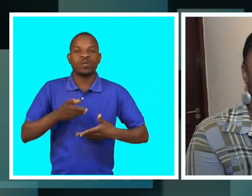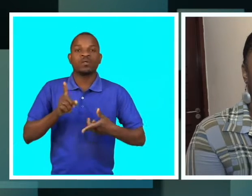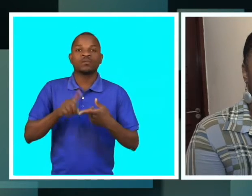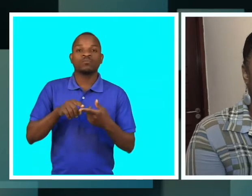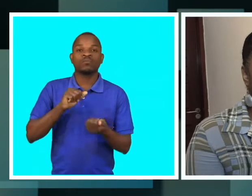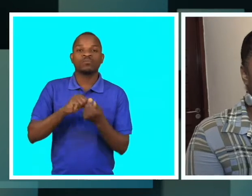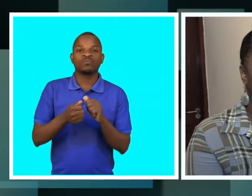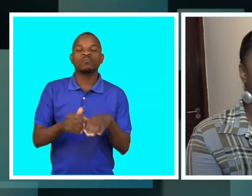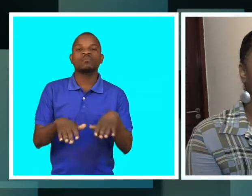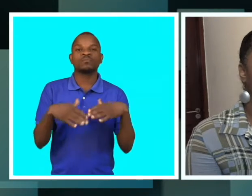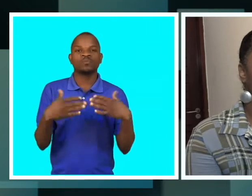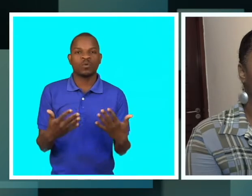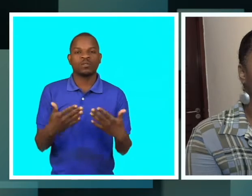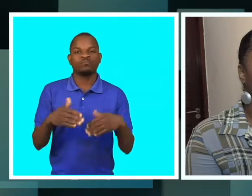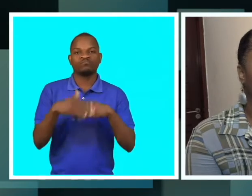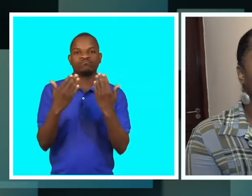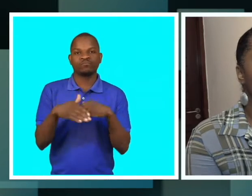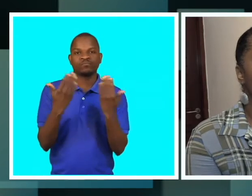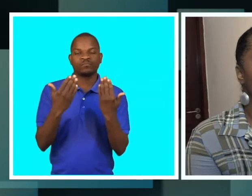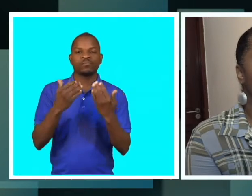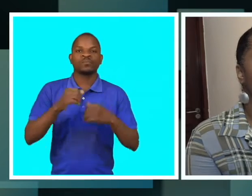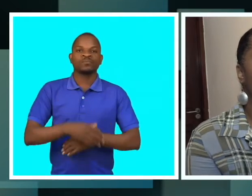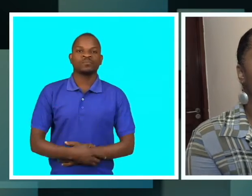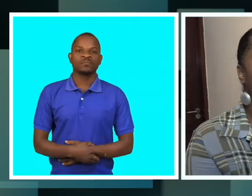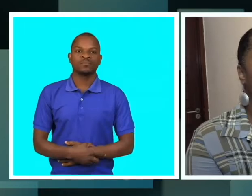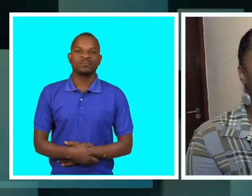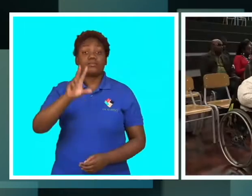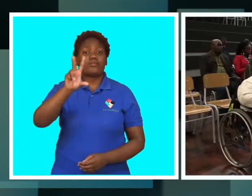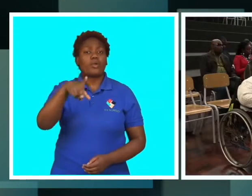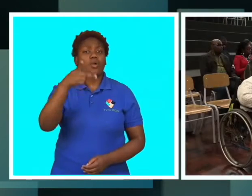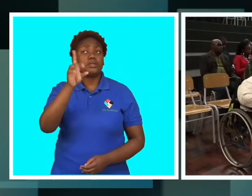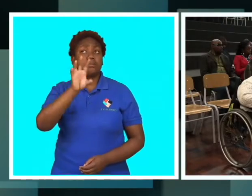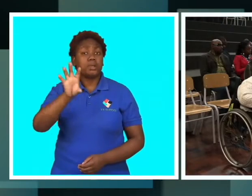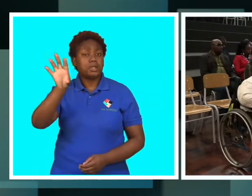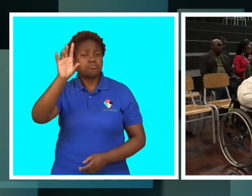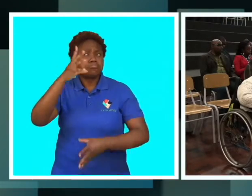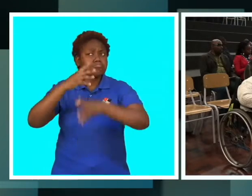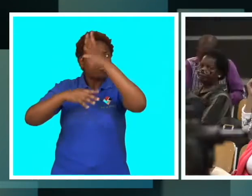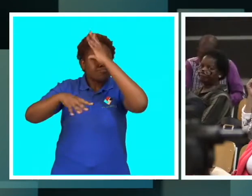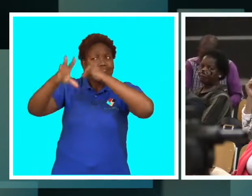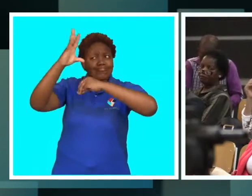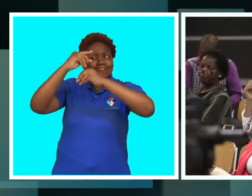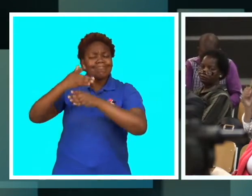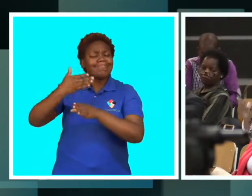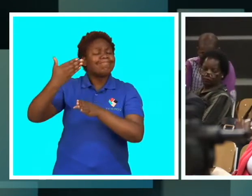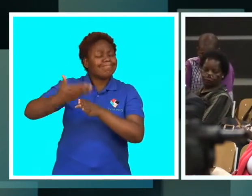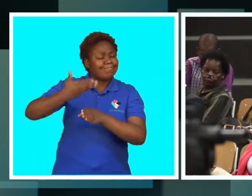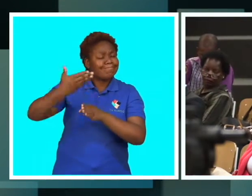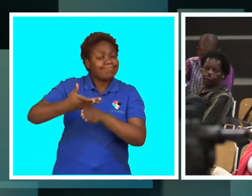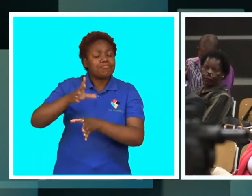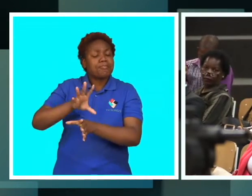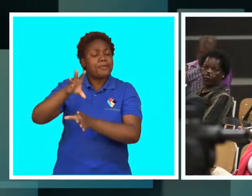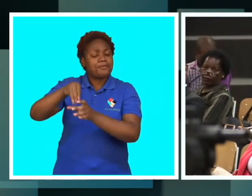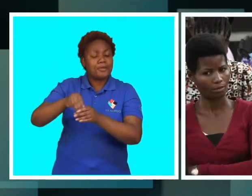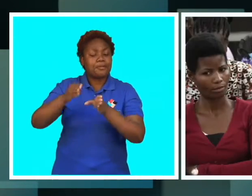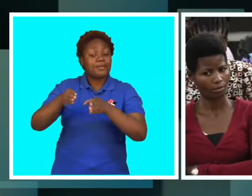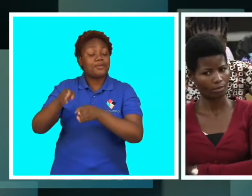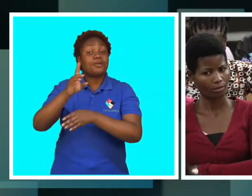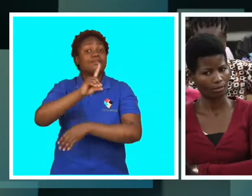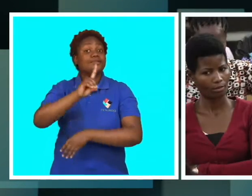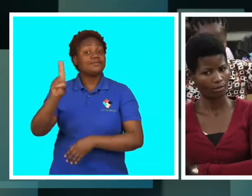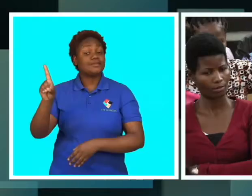dos grandes problemas que eles apontam no seu dia a dia. Na ocasião, houve espaço para aprender as boas